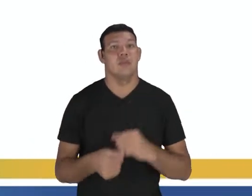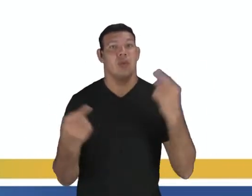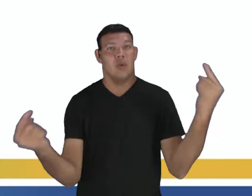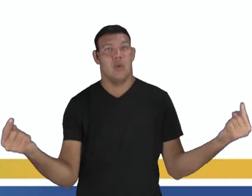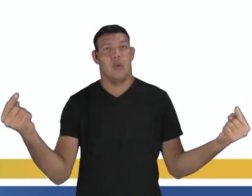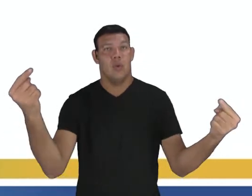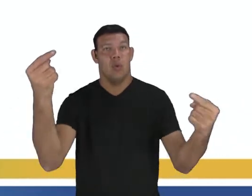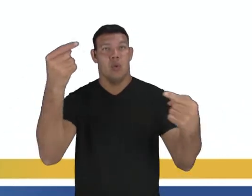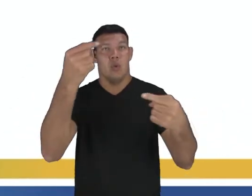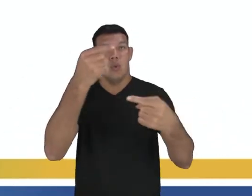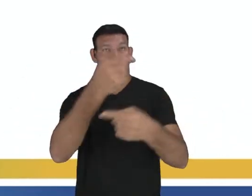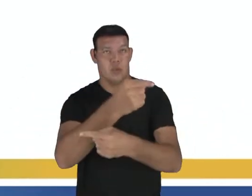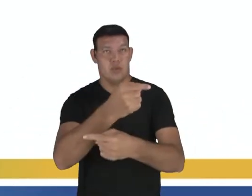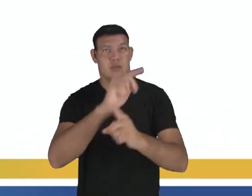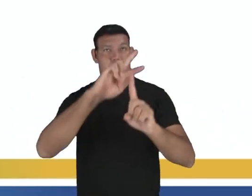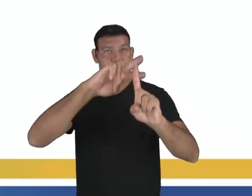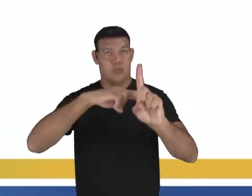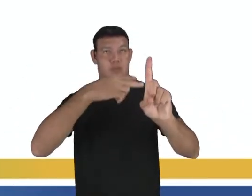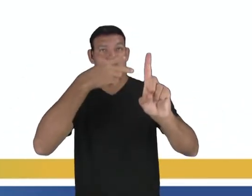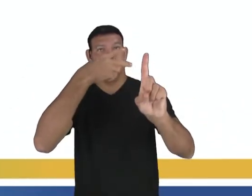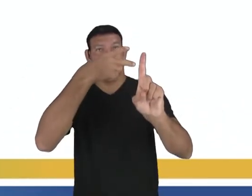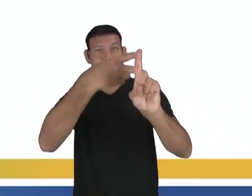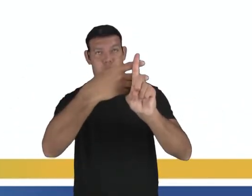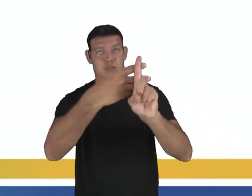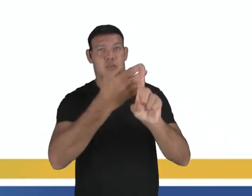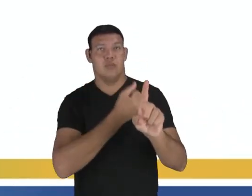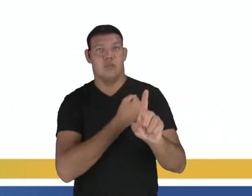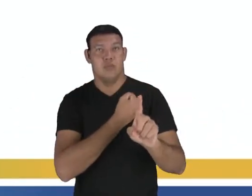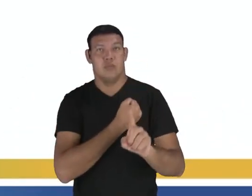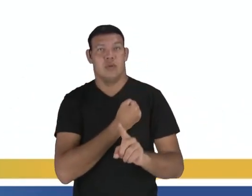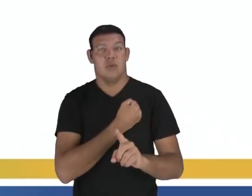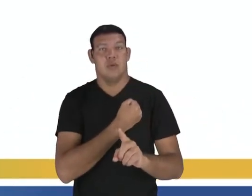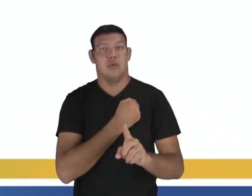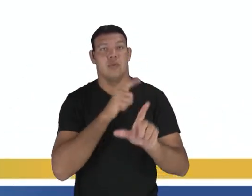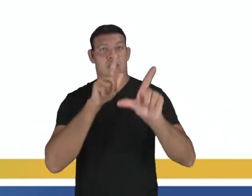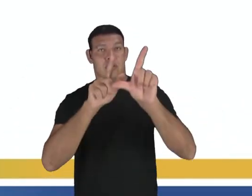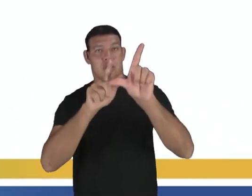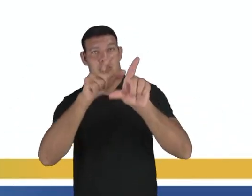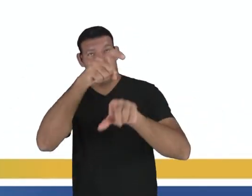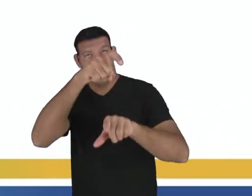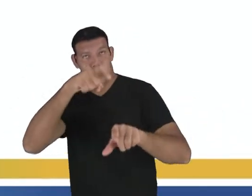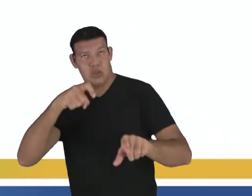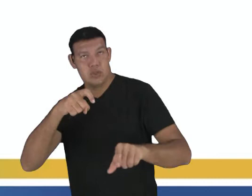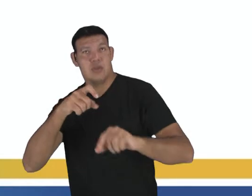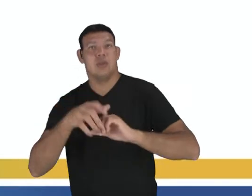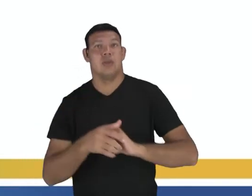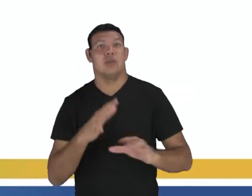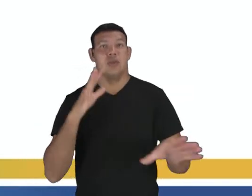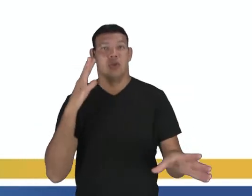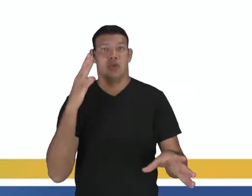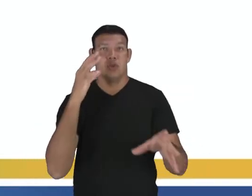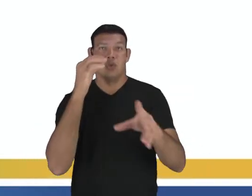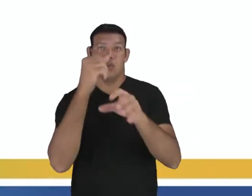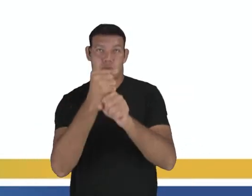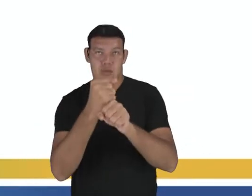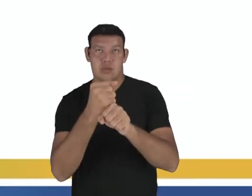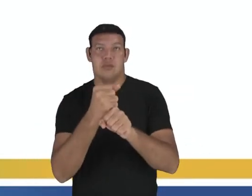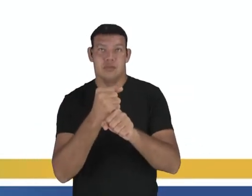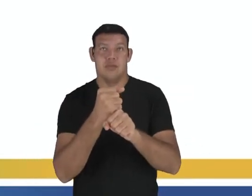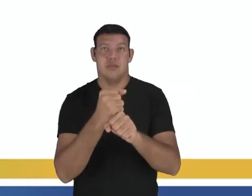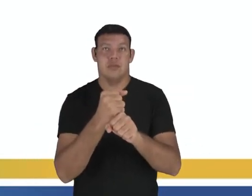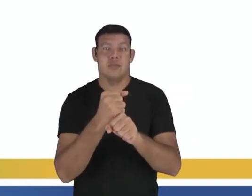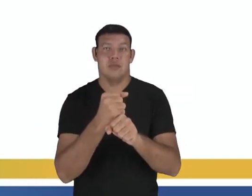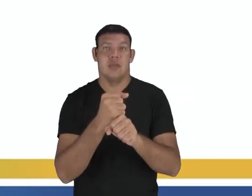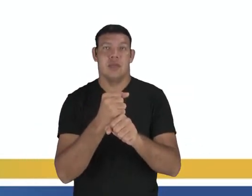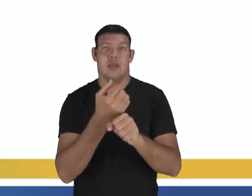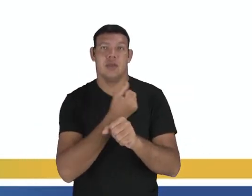oposto do dobro de um número x somado a um número y. Essa é a nossa linguagem comum que usamos no dia a dia. Mas então, como que